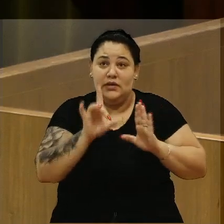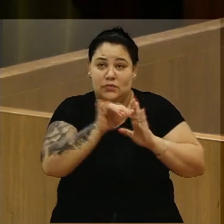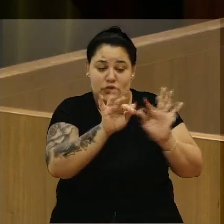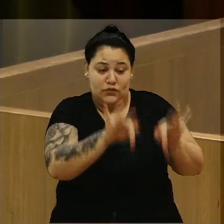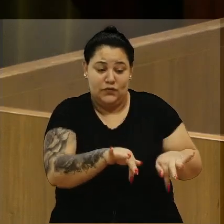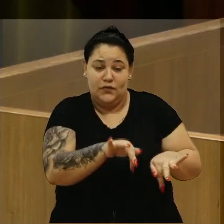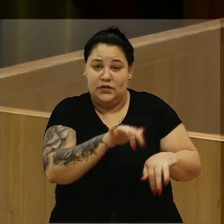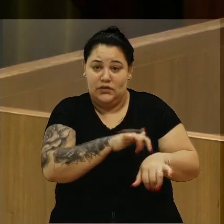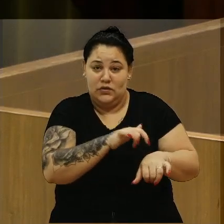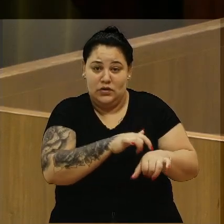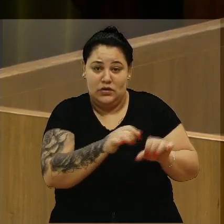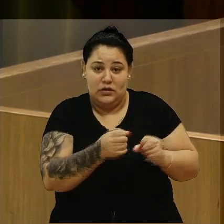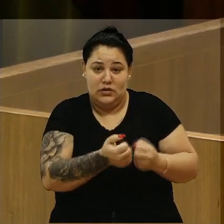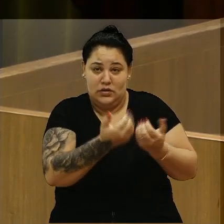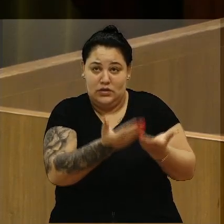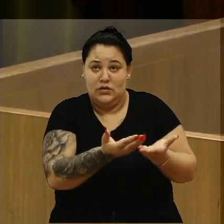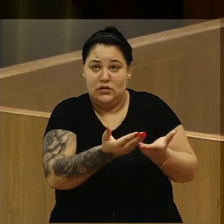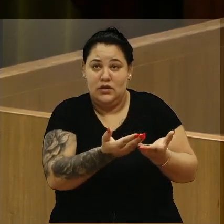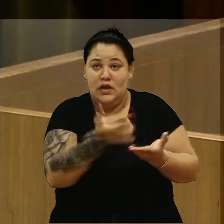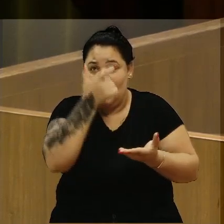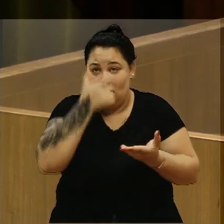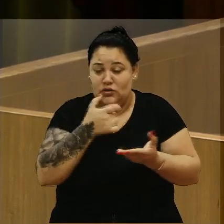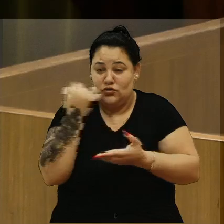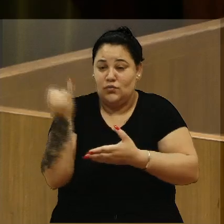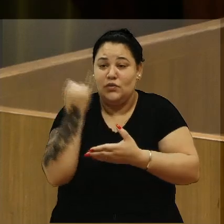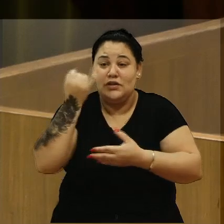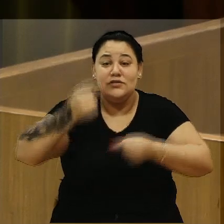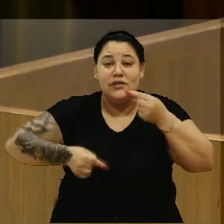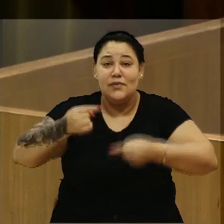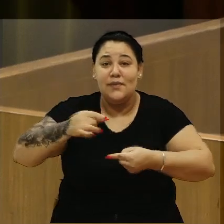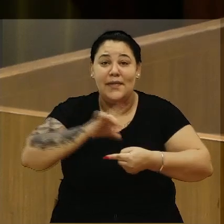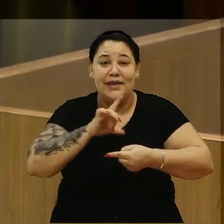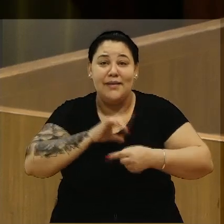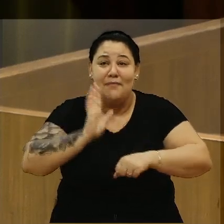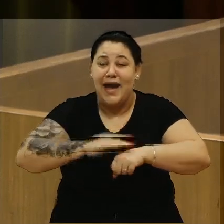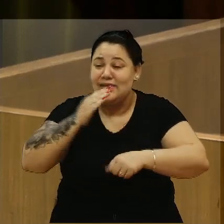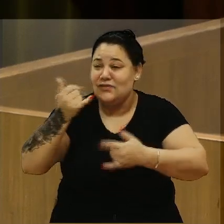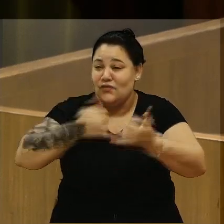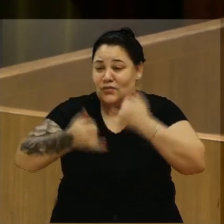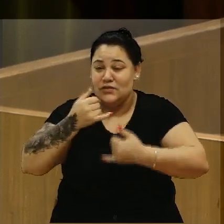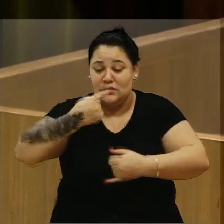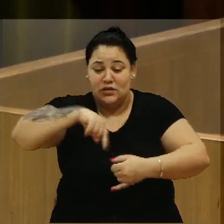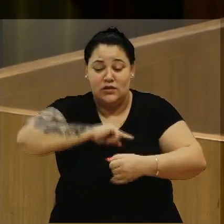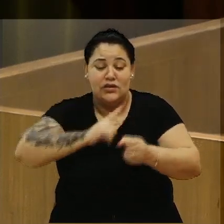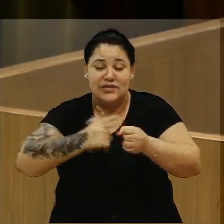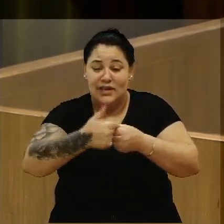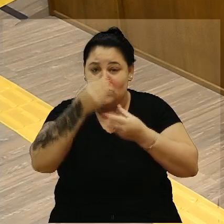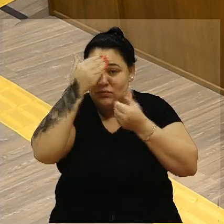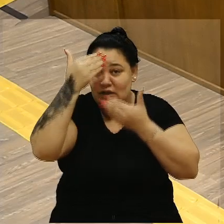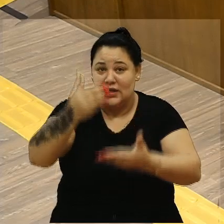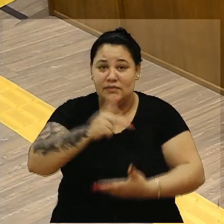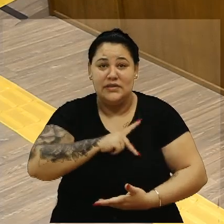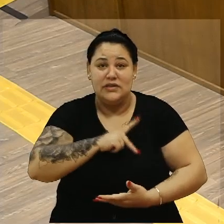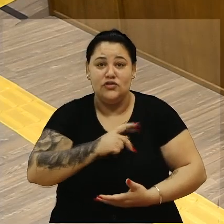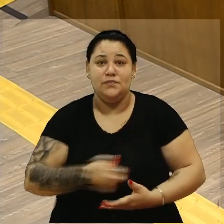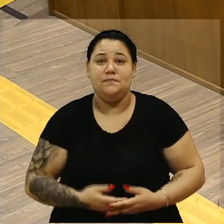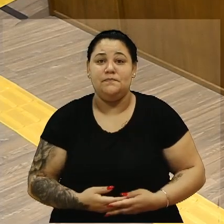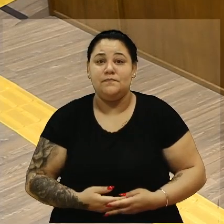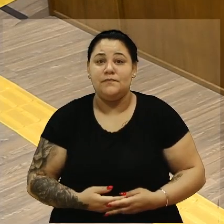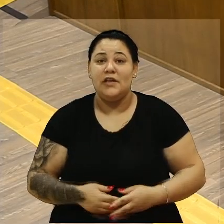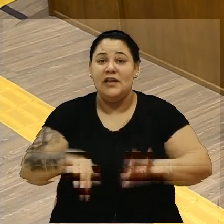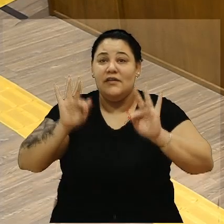expediente, mas acho que é um importante debate para a gente poder ter mais nitidez nas informações na nossa cidade. Obrigado, senhor presidente. Obrigado.